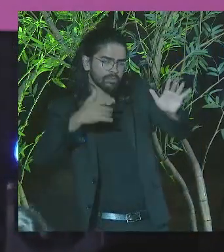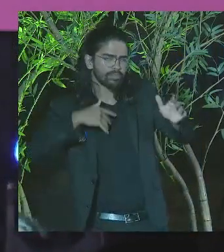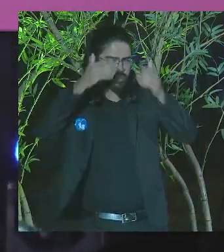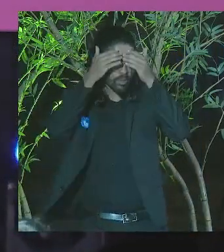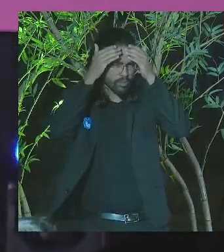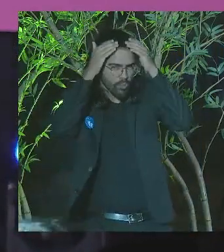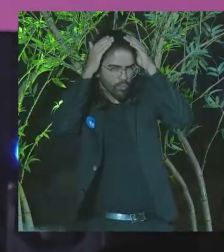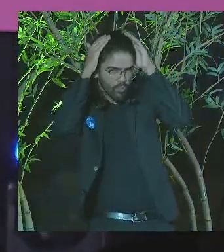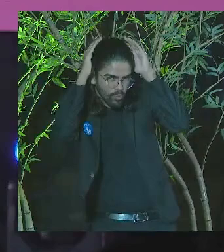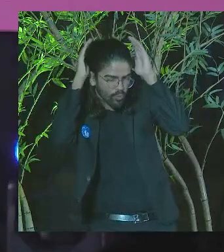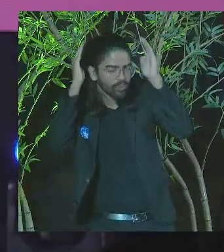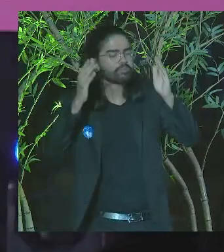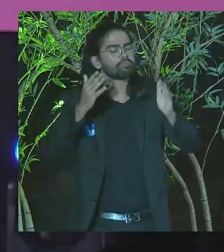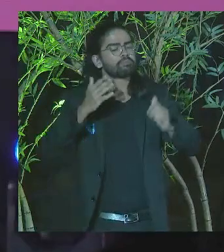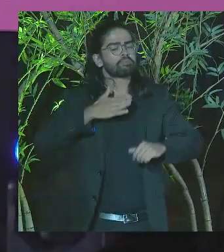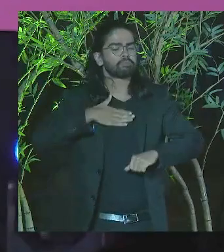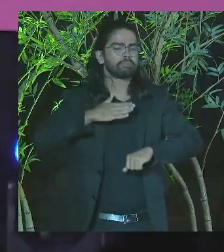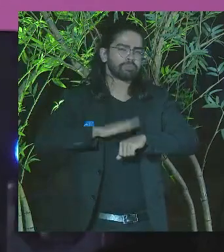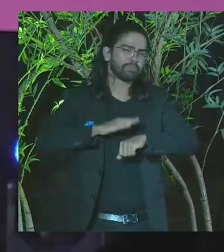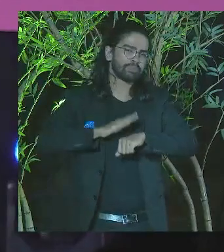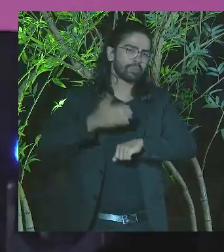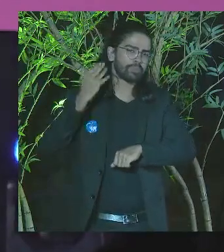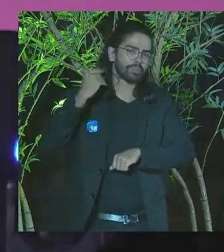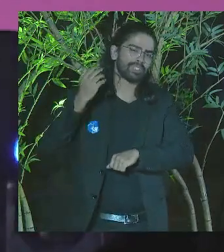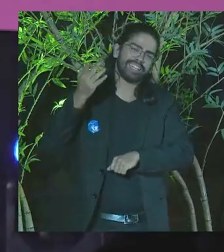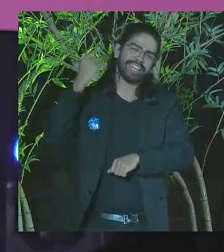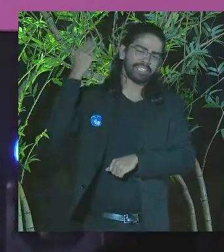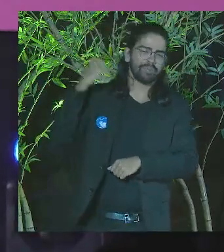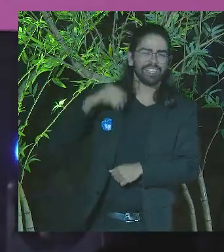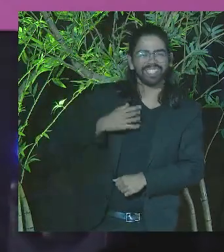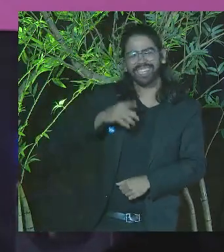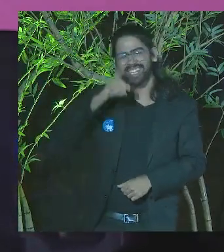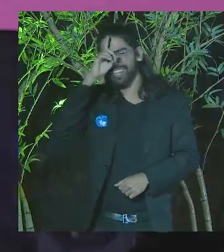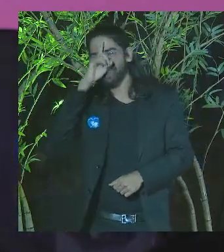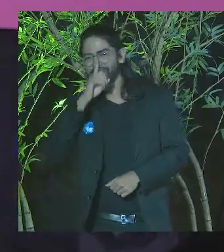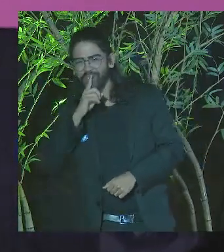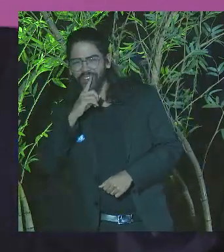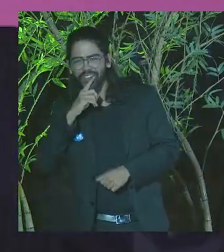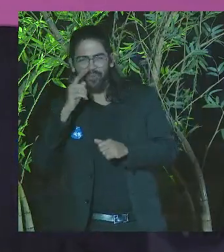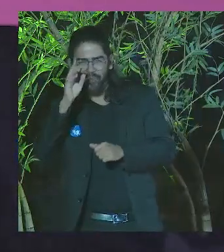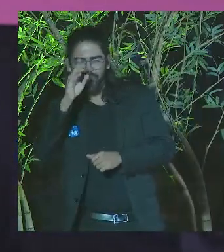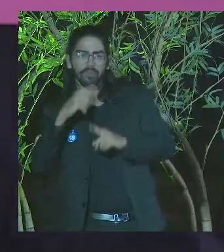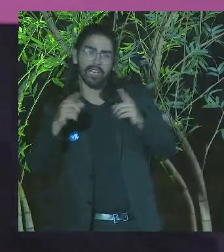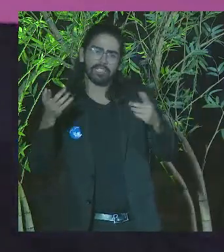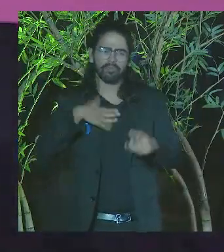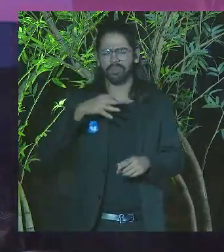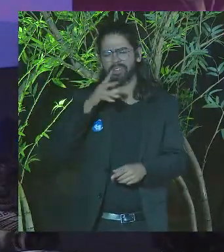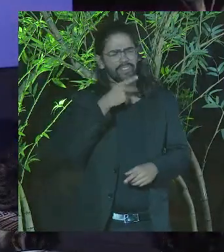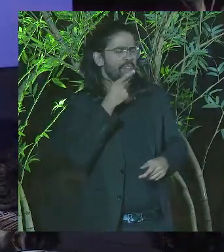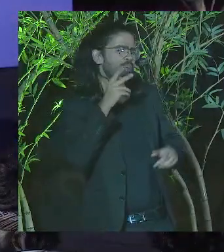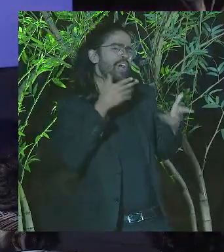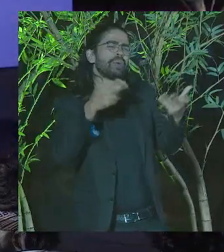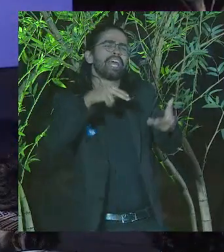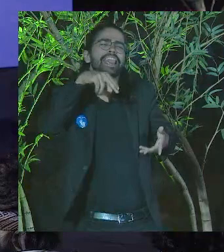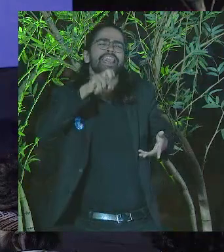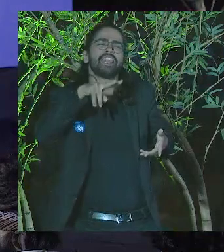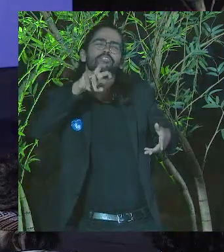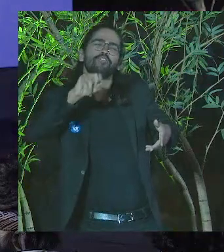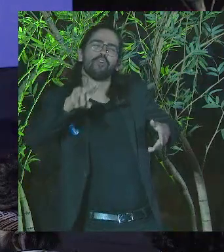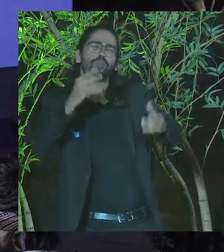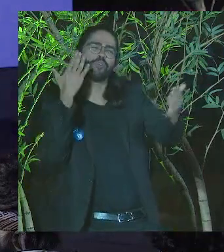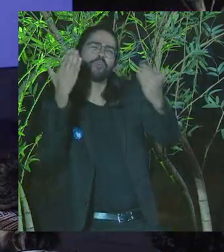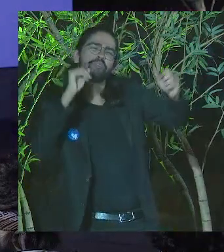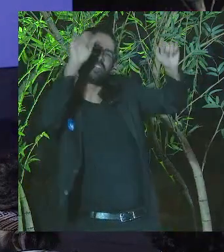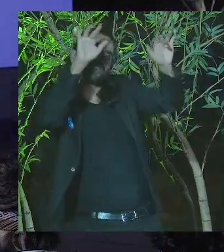bem curtinho aqui, que eu estava usando, que era louro pivete, mas meu sobrinho falou que eu estou desatualizada, é Nevu. Então, no